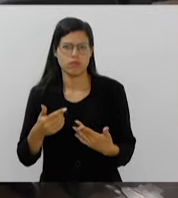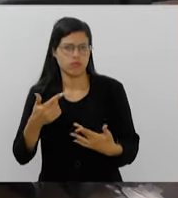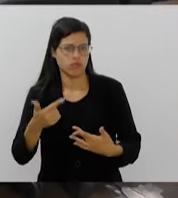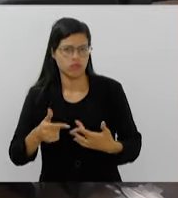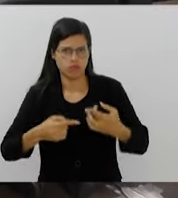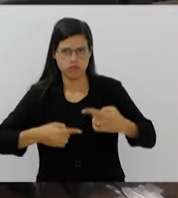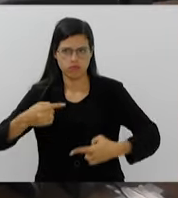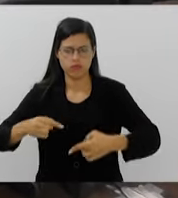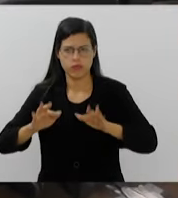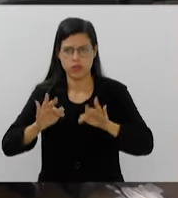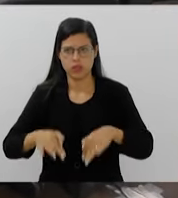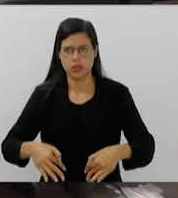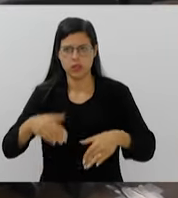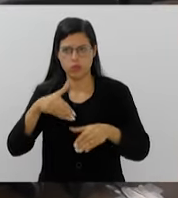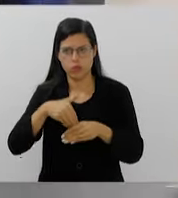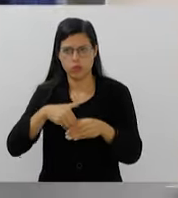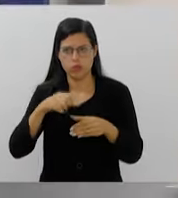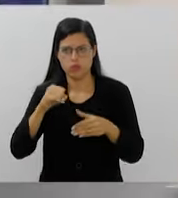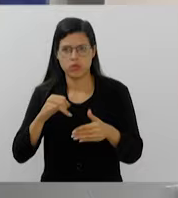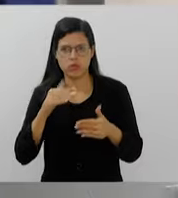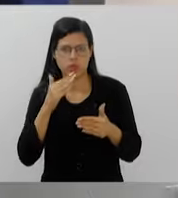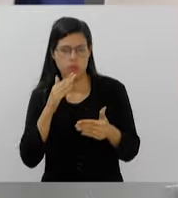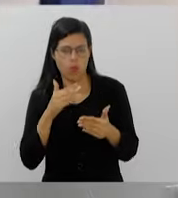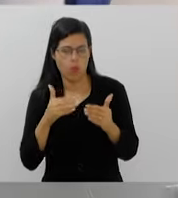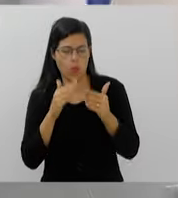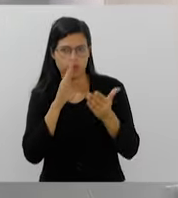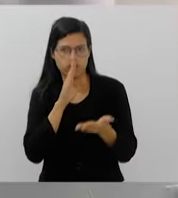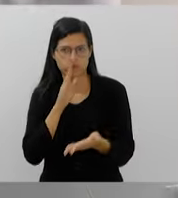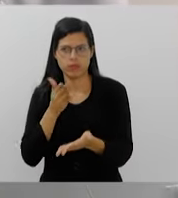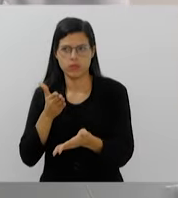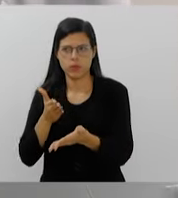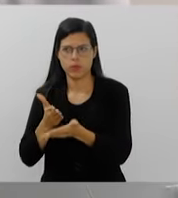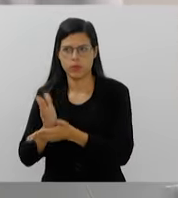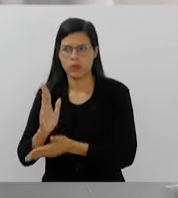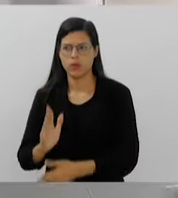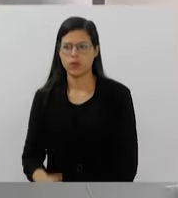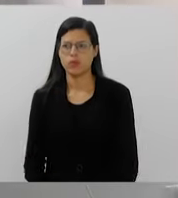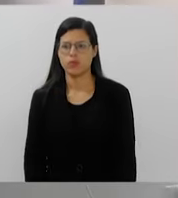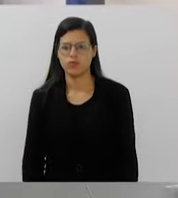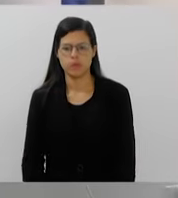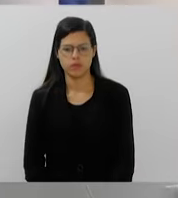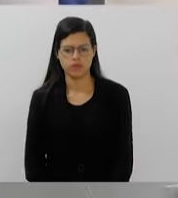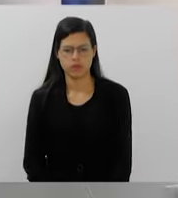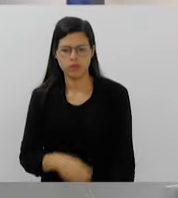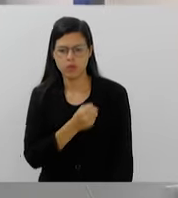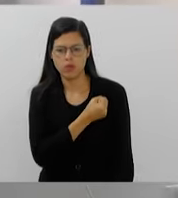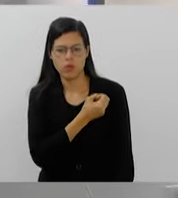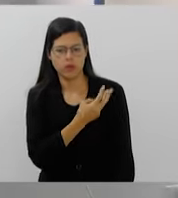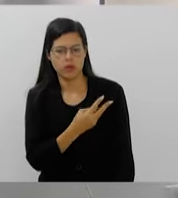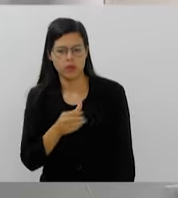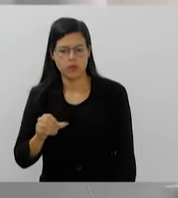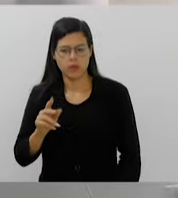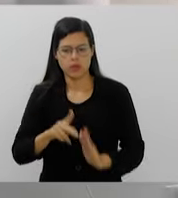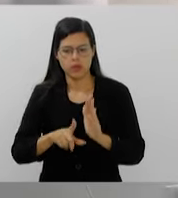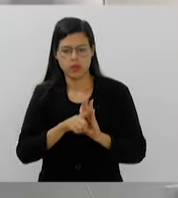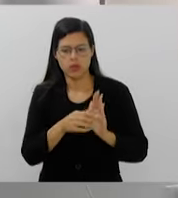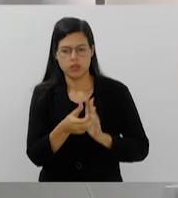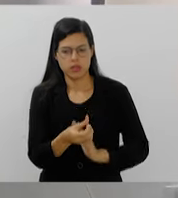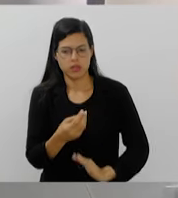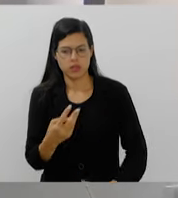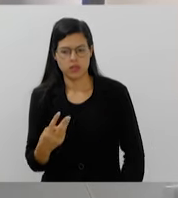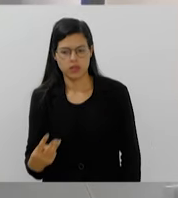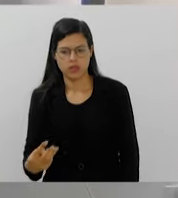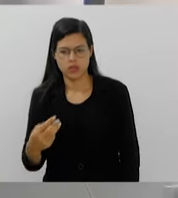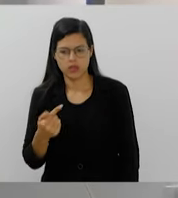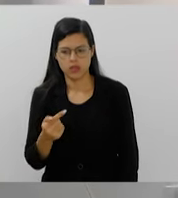encerrada a discussão, em votação, os senhores que aprovam, permaneçam como estão. Aprovado. 39 da pauta, projeto de lei